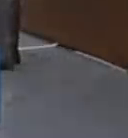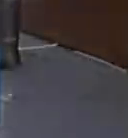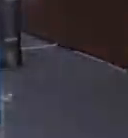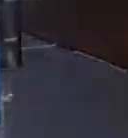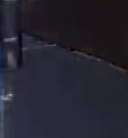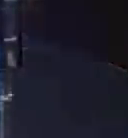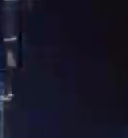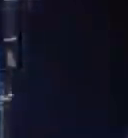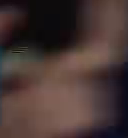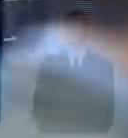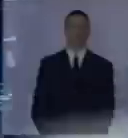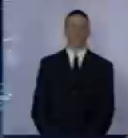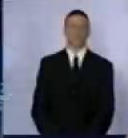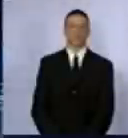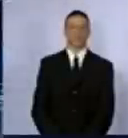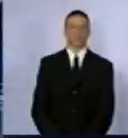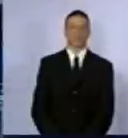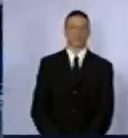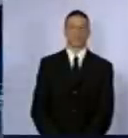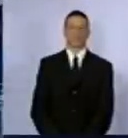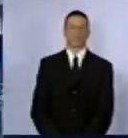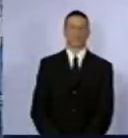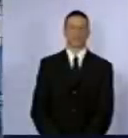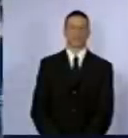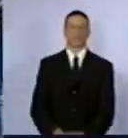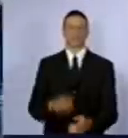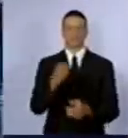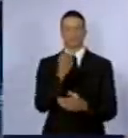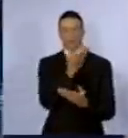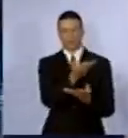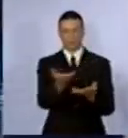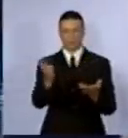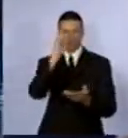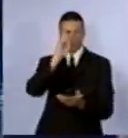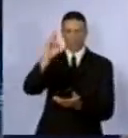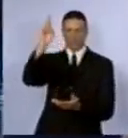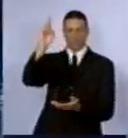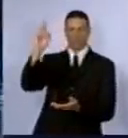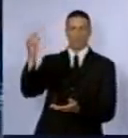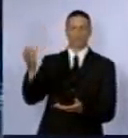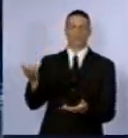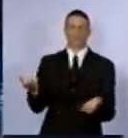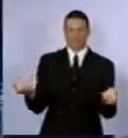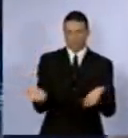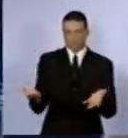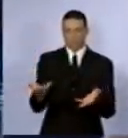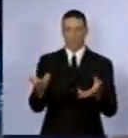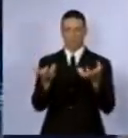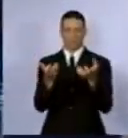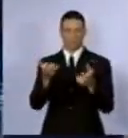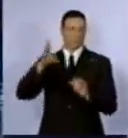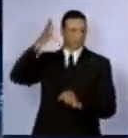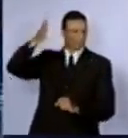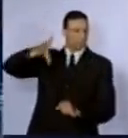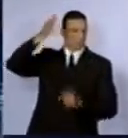Good morning, ladies and gentlemen. Bom dia, senhoras e senhores. Eu gostaria de